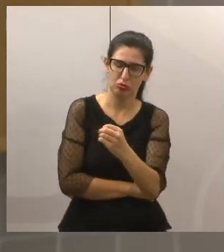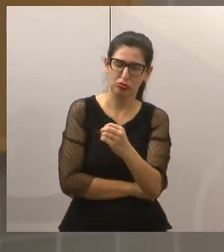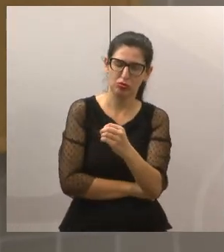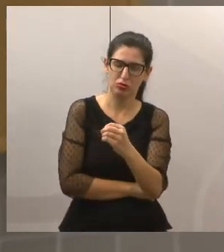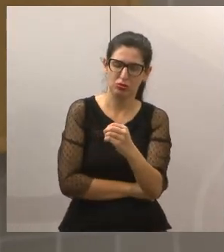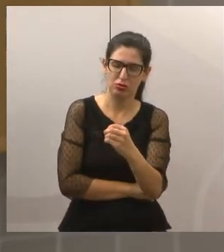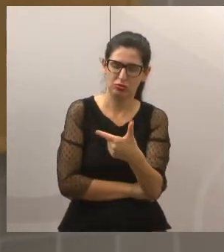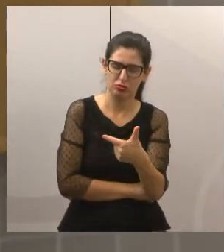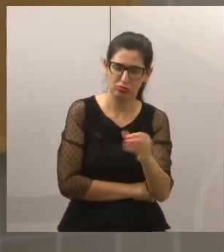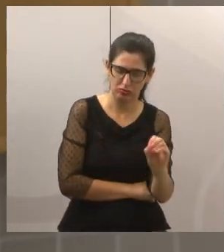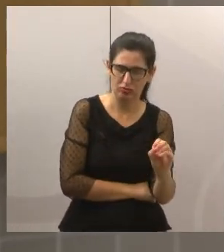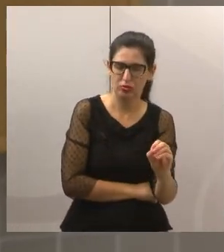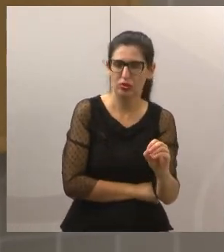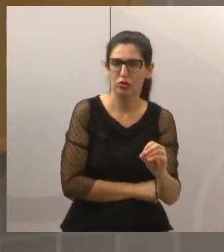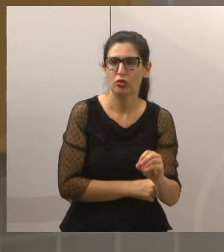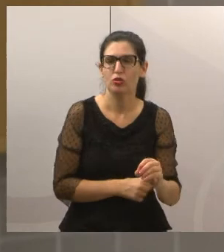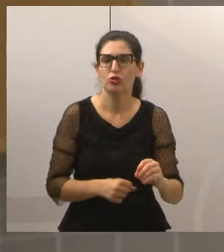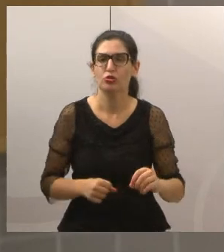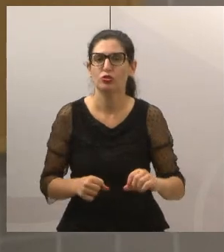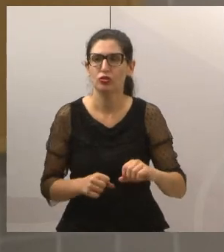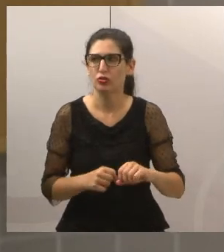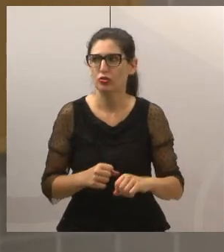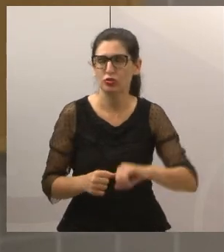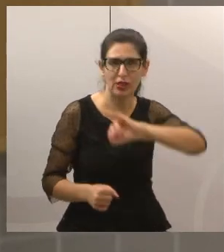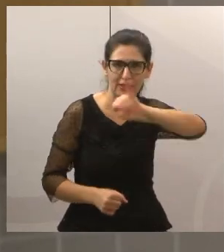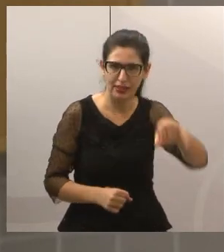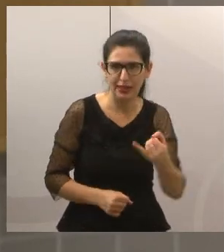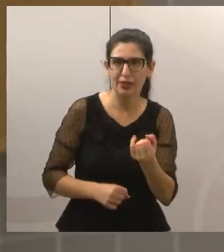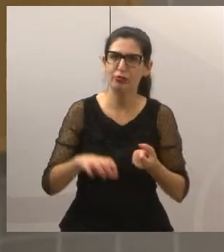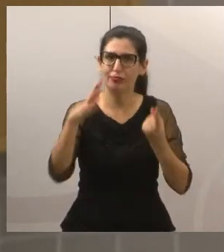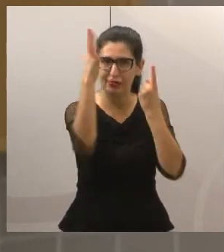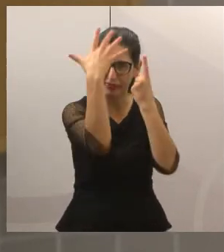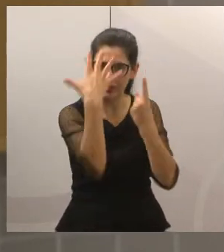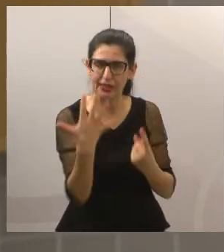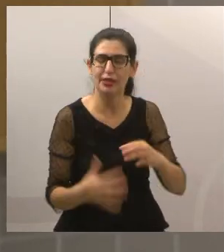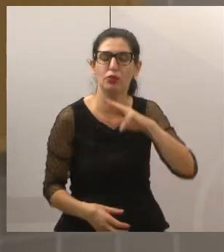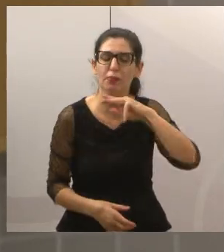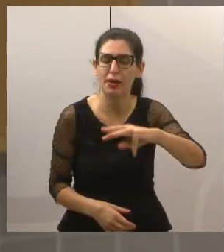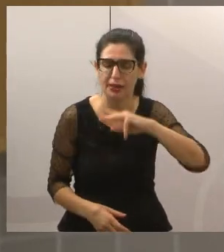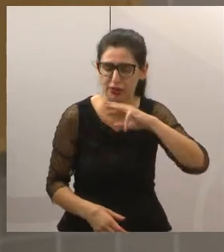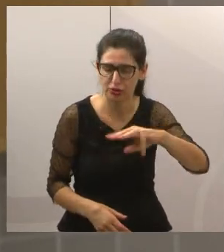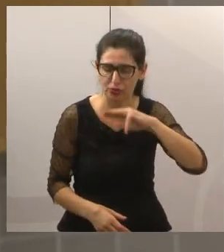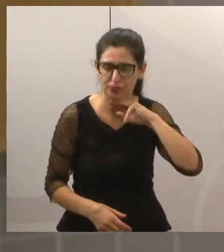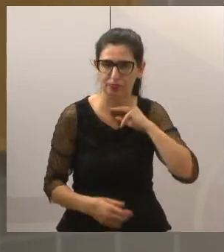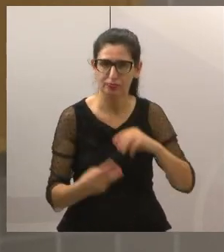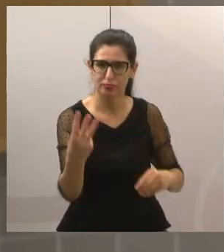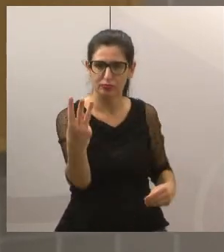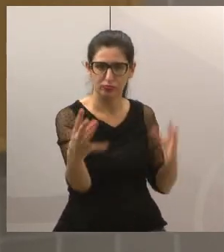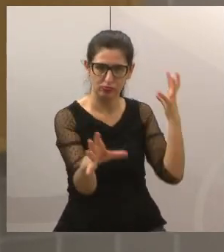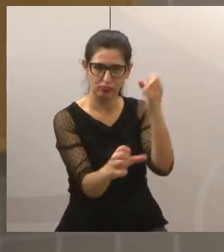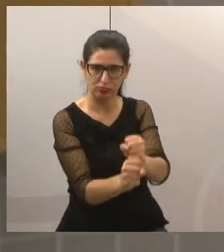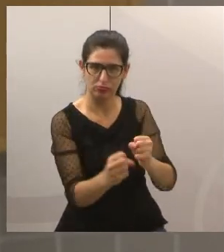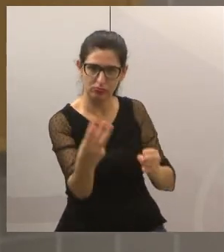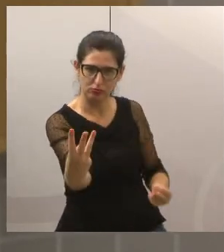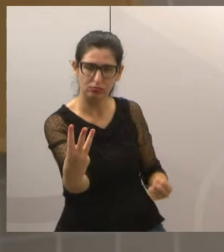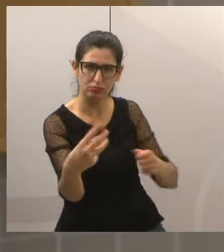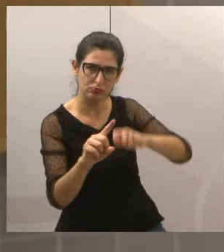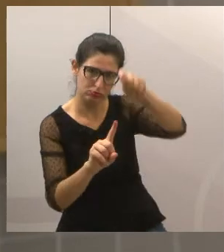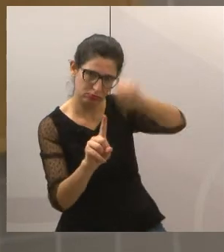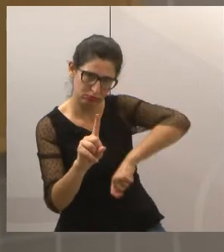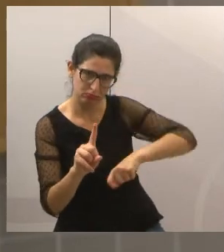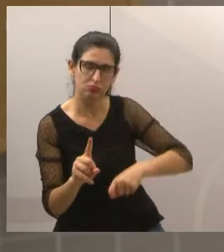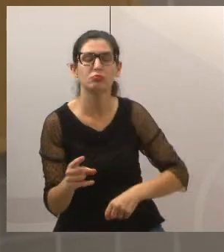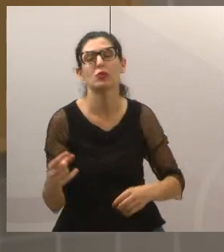pagas. Então, quanto a isso, a gente só está fechando agora, precisa fazer um fechamento de caixa no final do